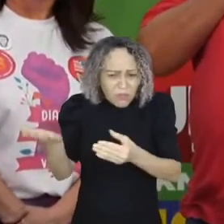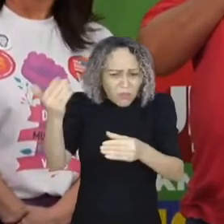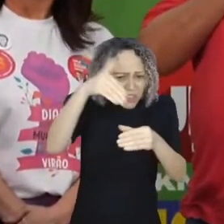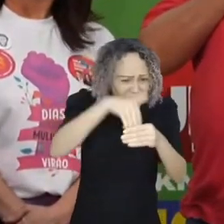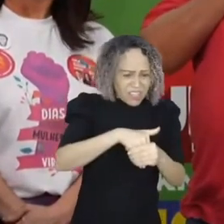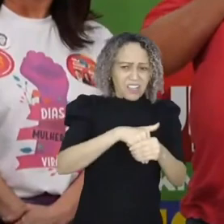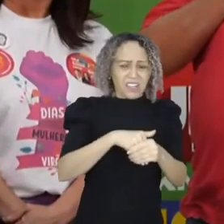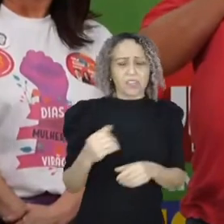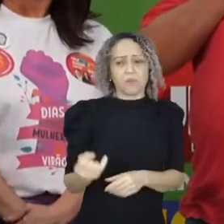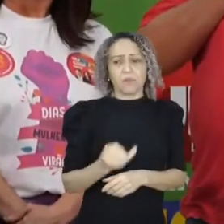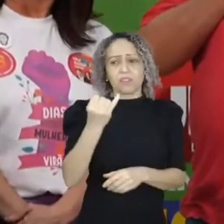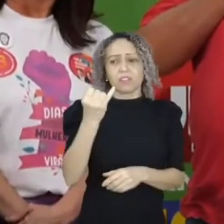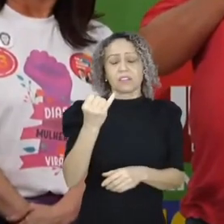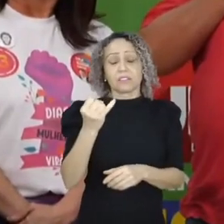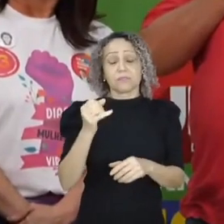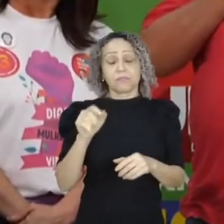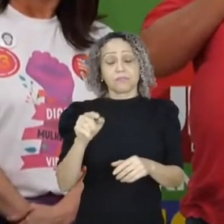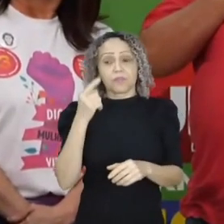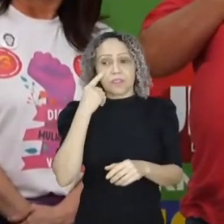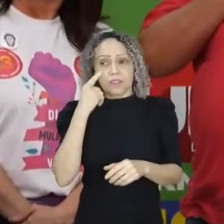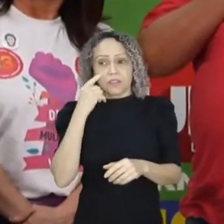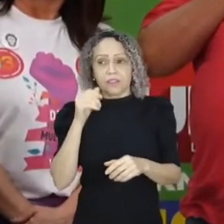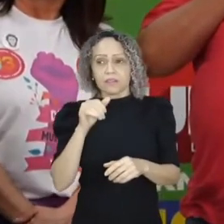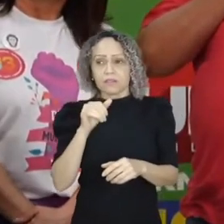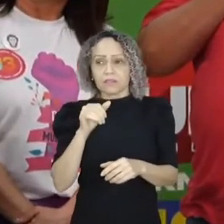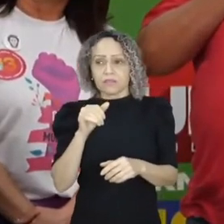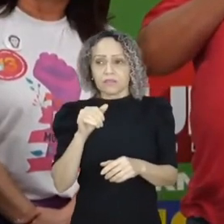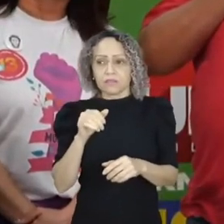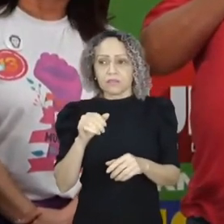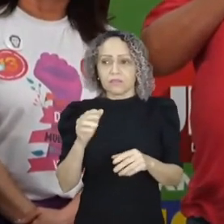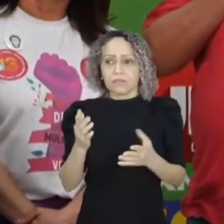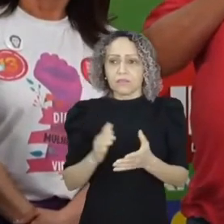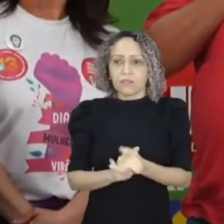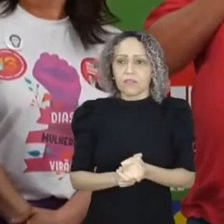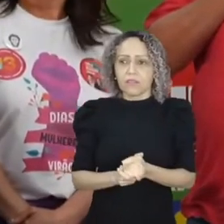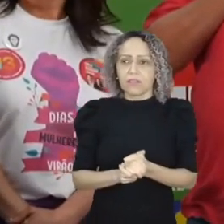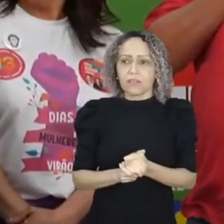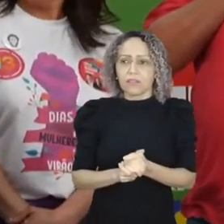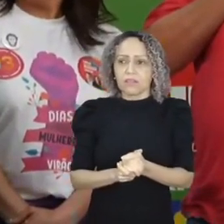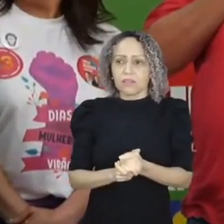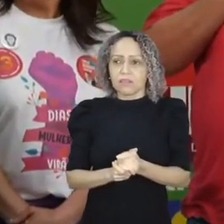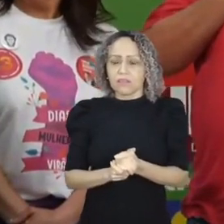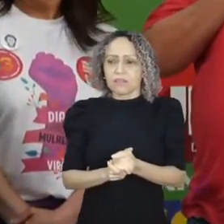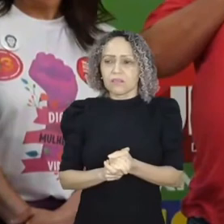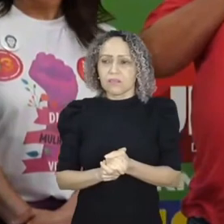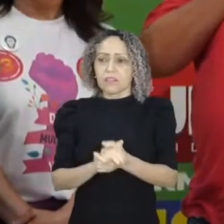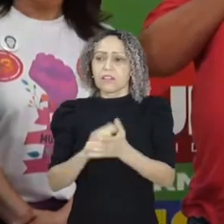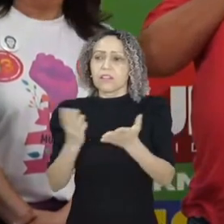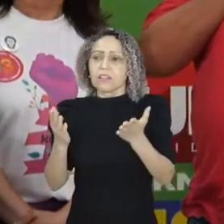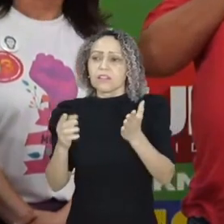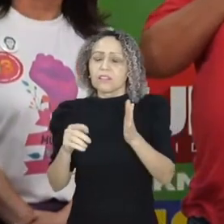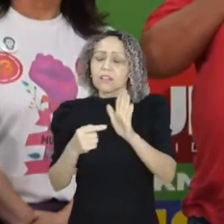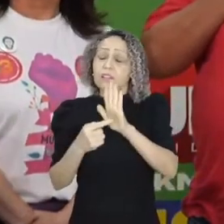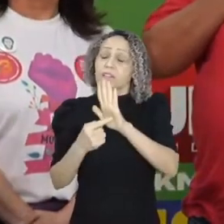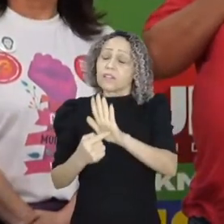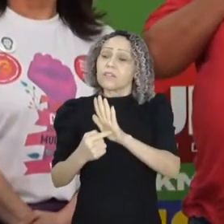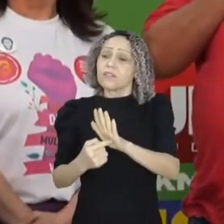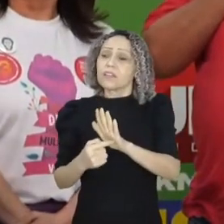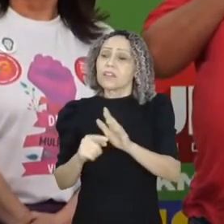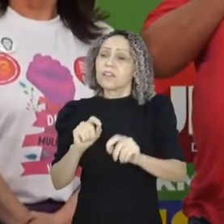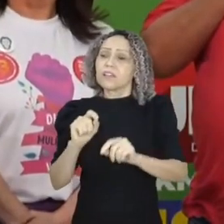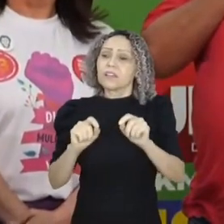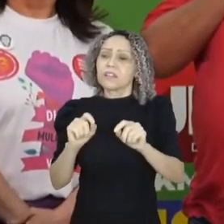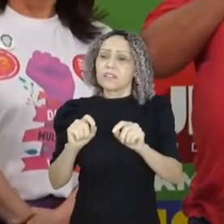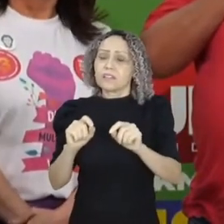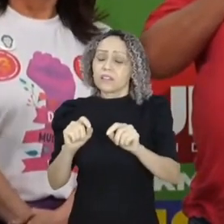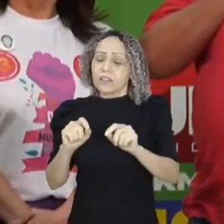que a pesquisa mostra que quando ele avança 0,3, eu avanço 0,3. Quando ele avança 0,3, eu avanço 0,3. Ou seja, não vai ser assim